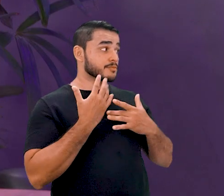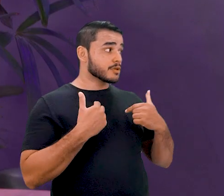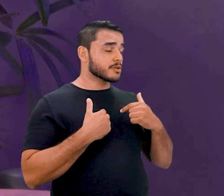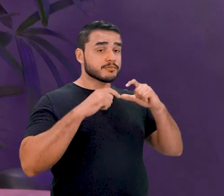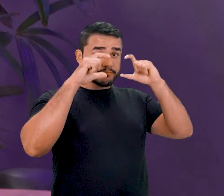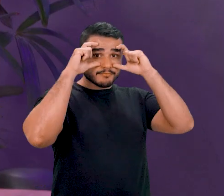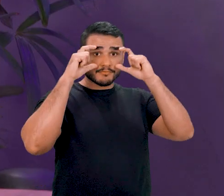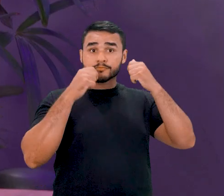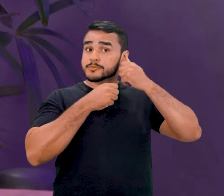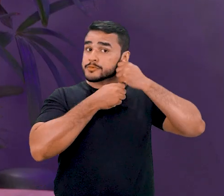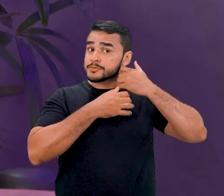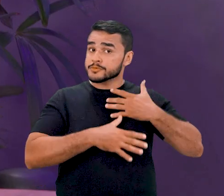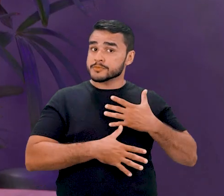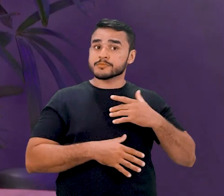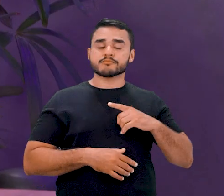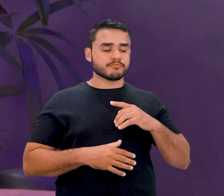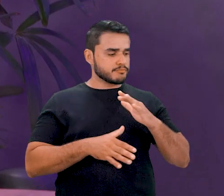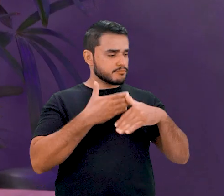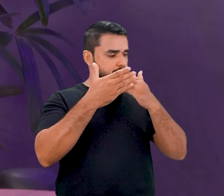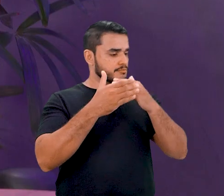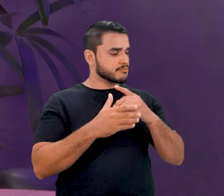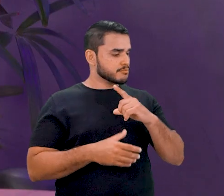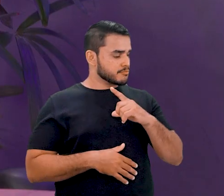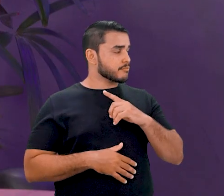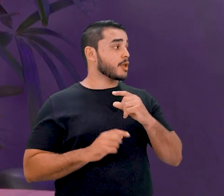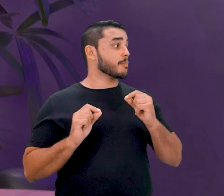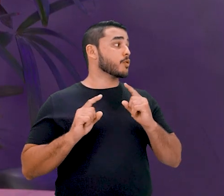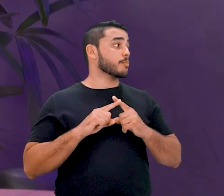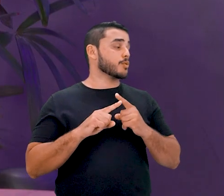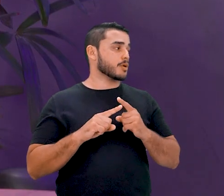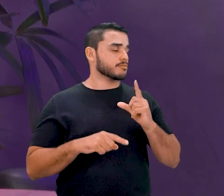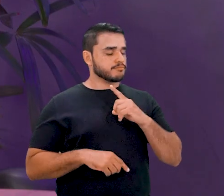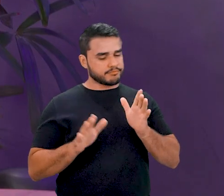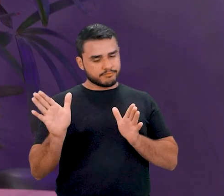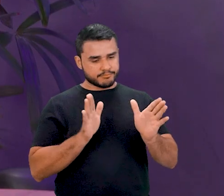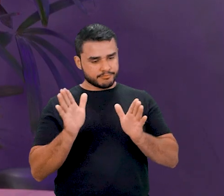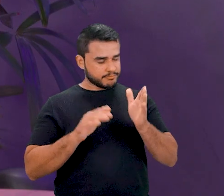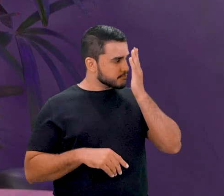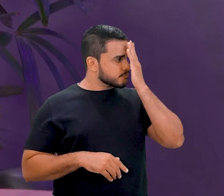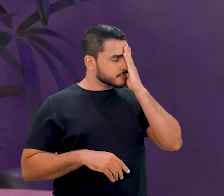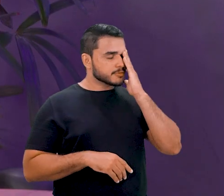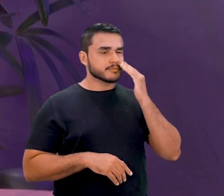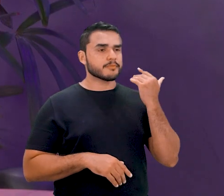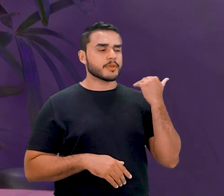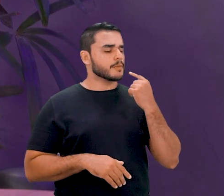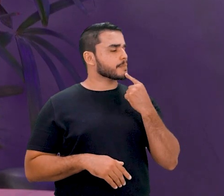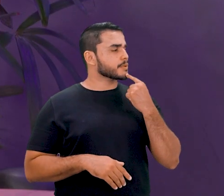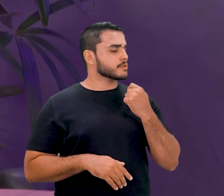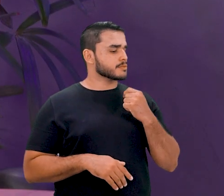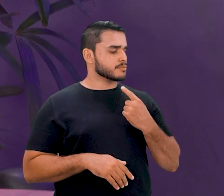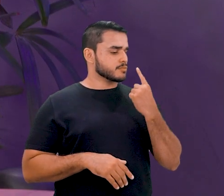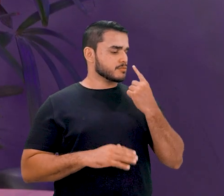Então, assim, a audiodescrição, ela tem melhorado com os recursos de acessibilidade. E aí, agora, muito recentemente,